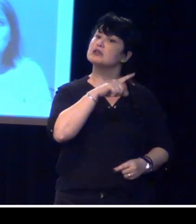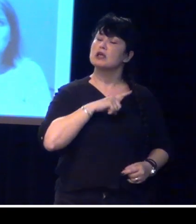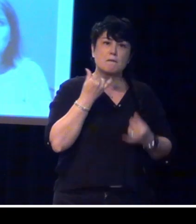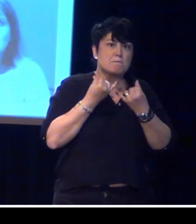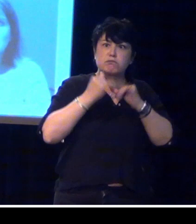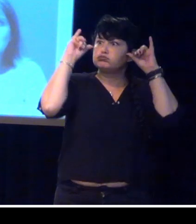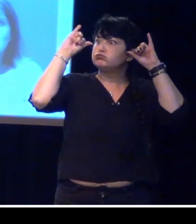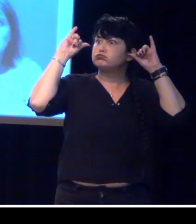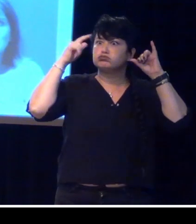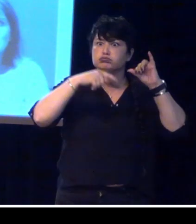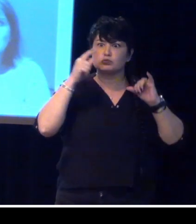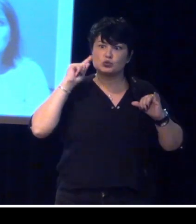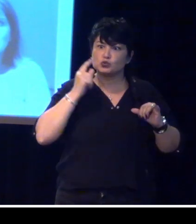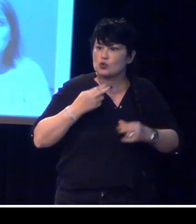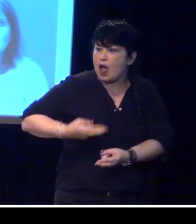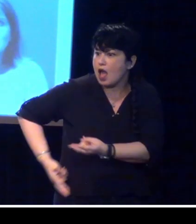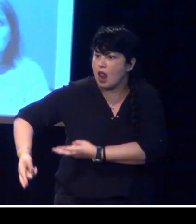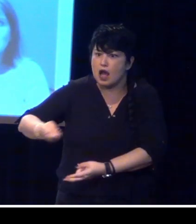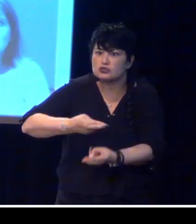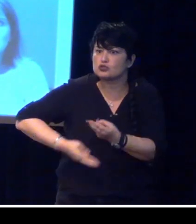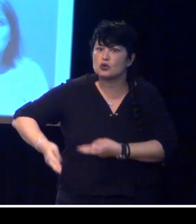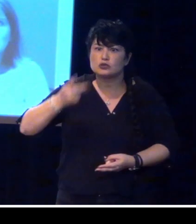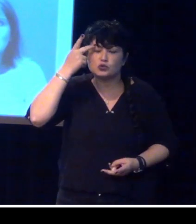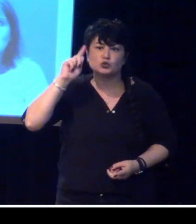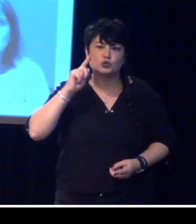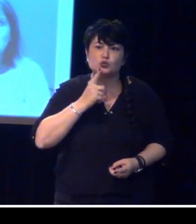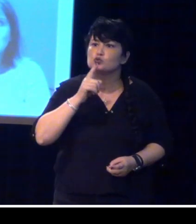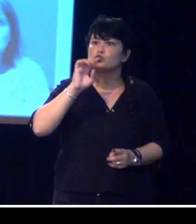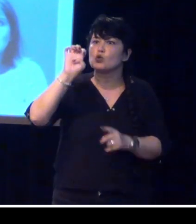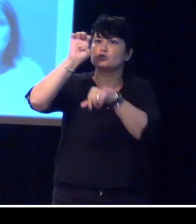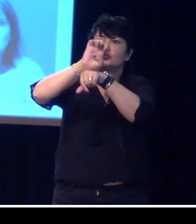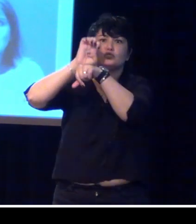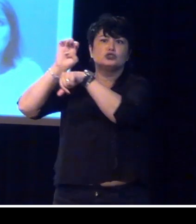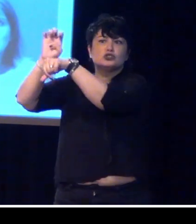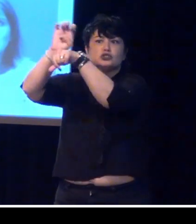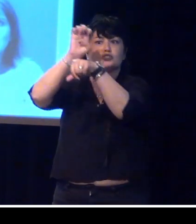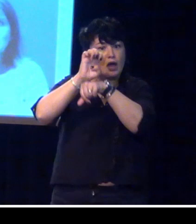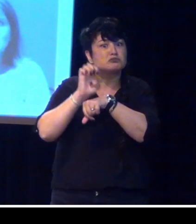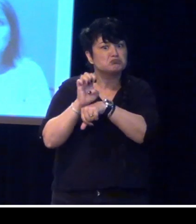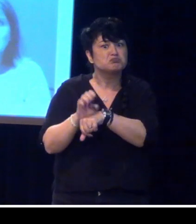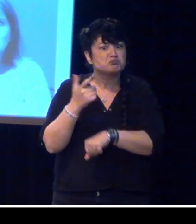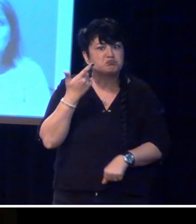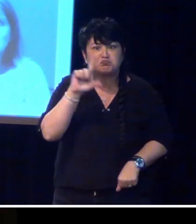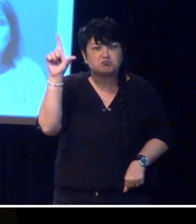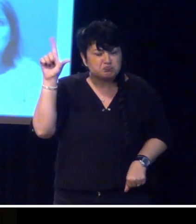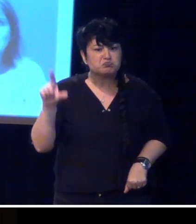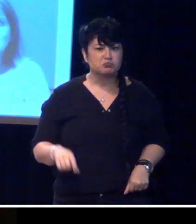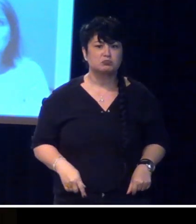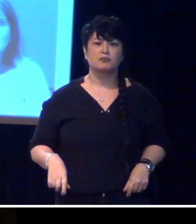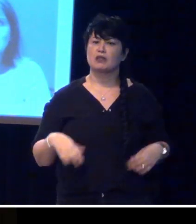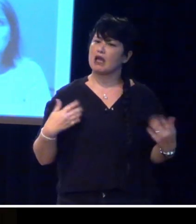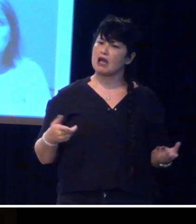impacto muito grande nas relações dos surdos em todos os espaços. Né? Aí